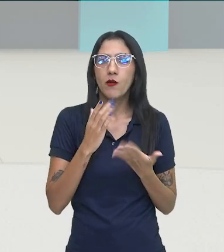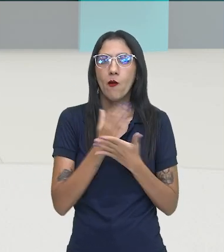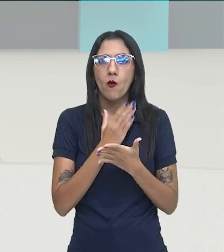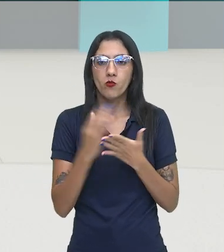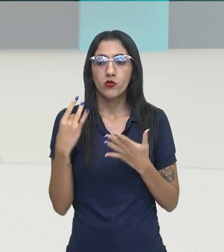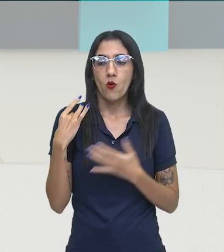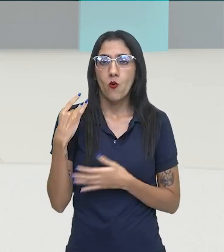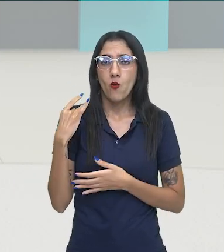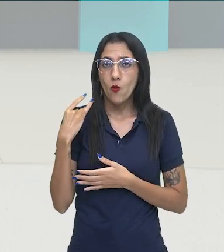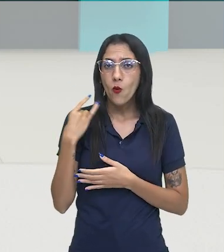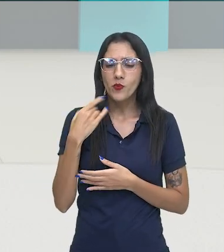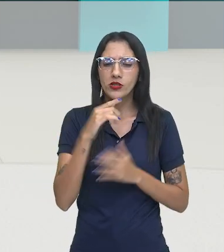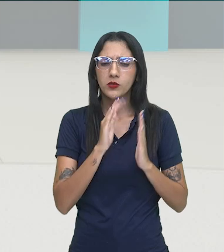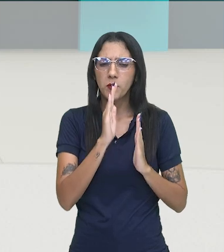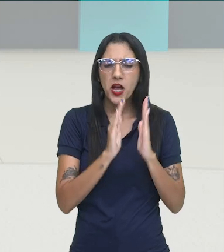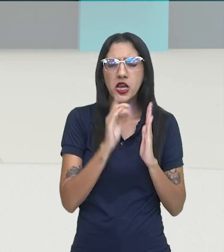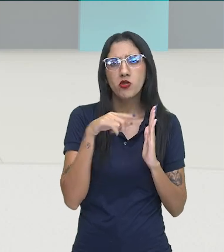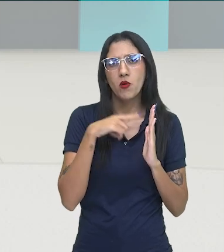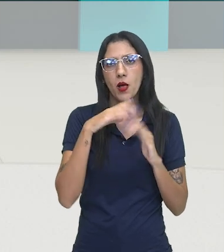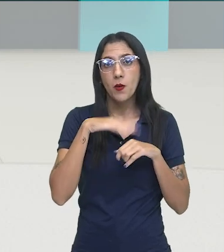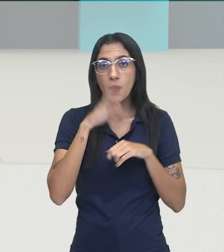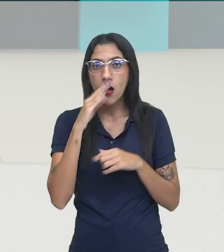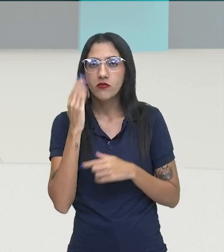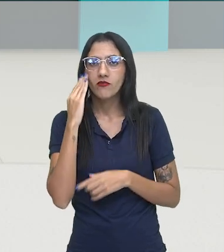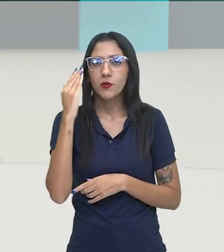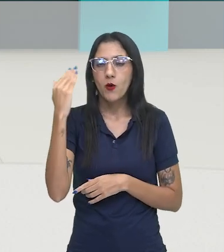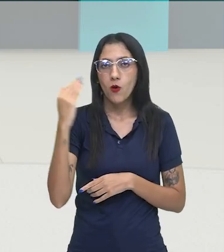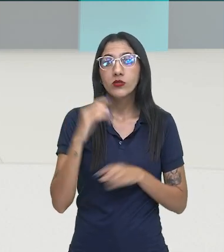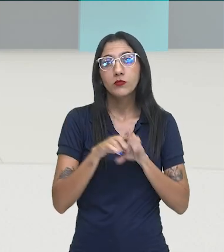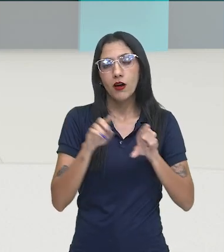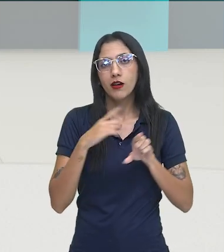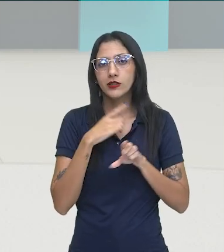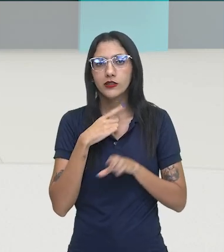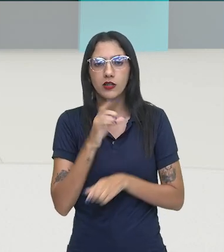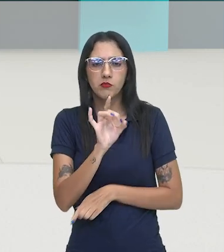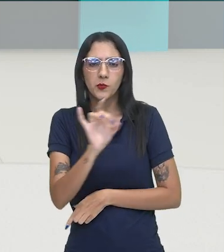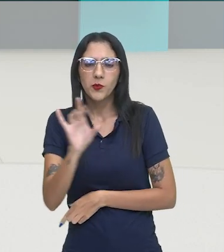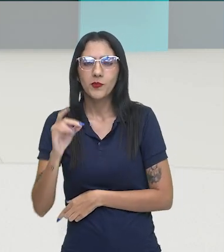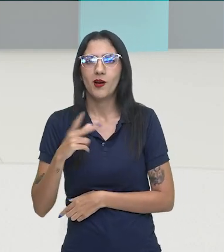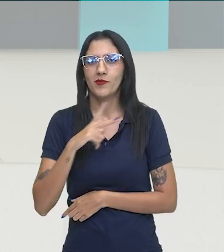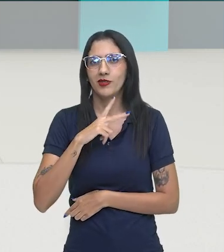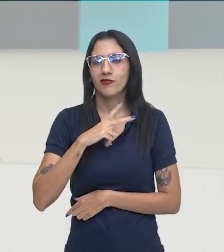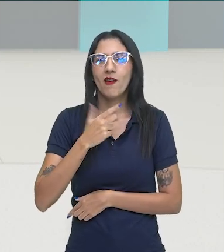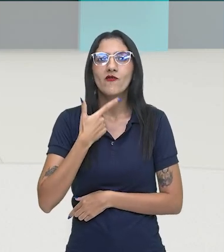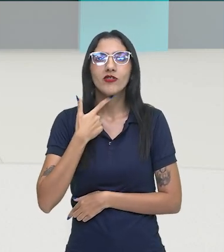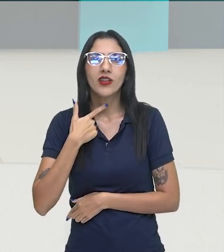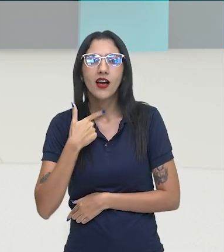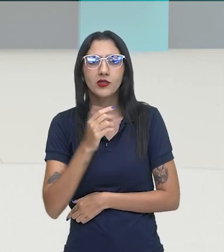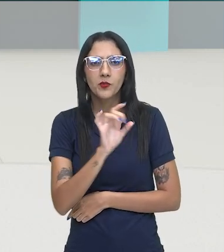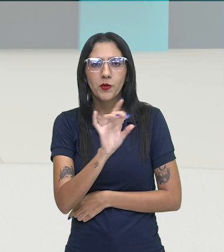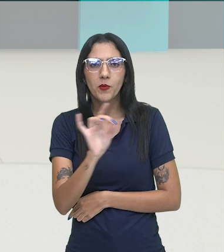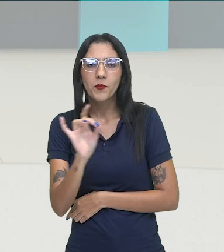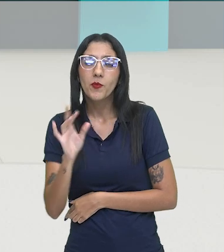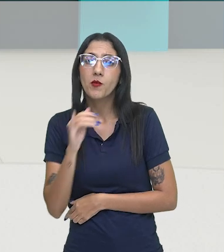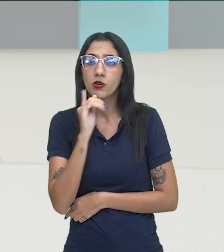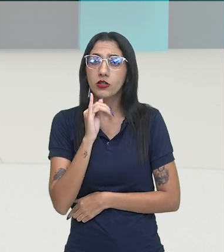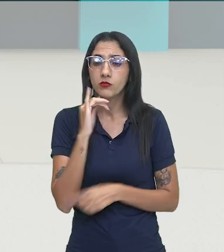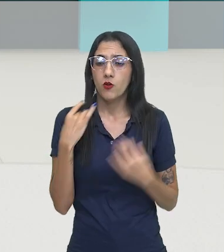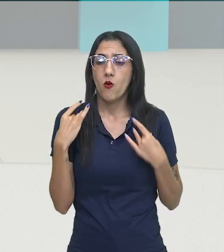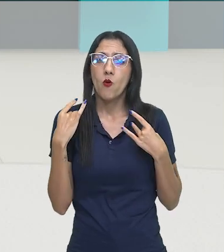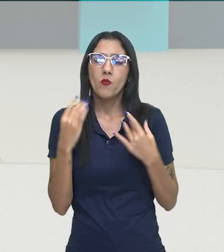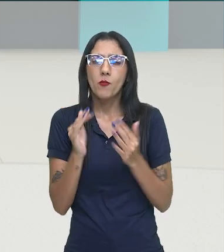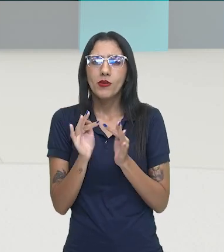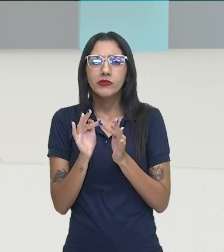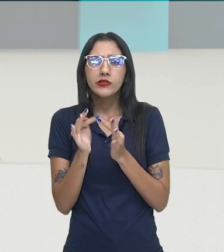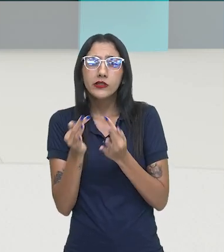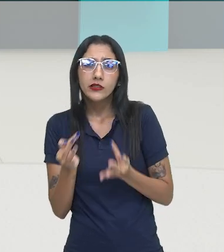que naquele momento está chamando a atenção, mas também tem o estilo de cada um. Uns se vestem de forma mais simples,